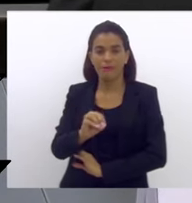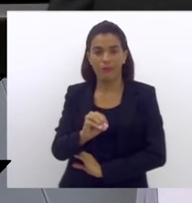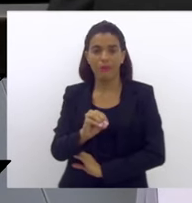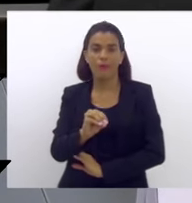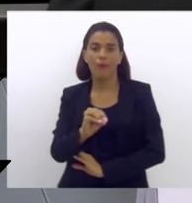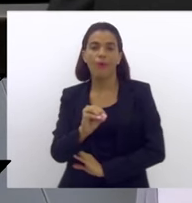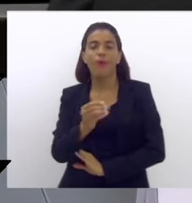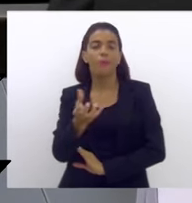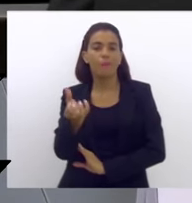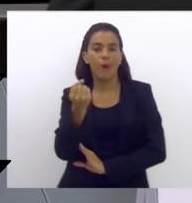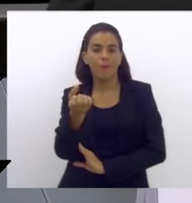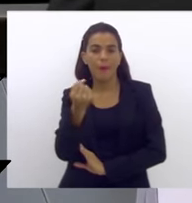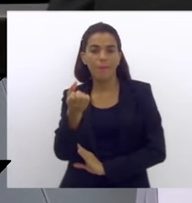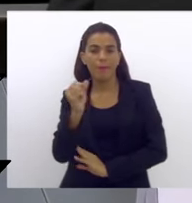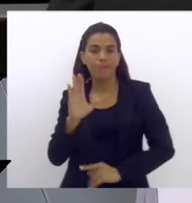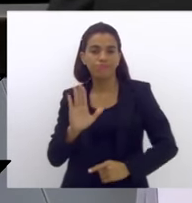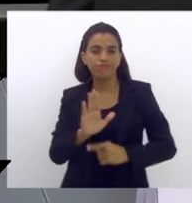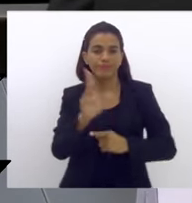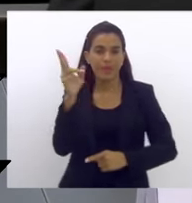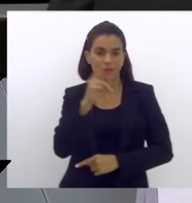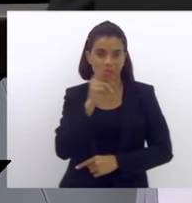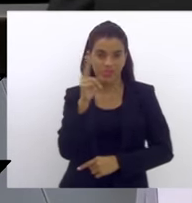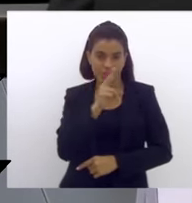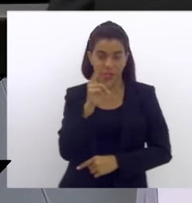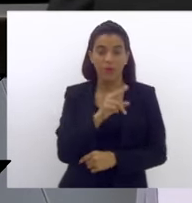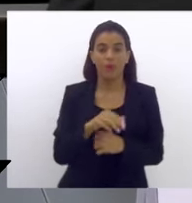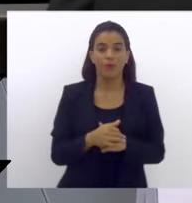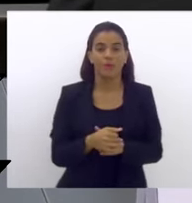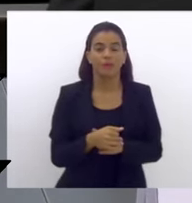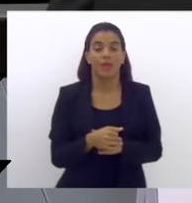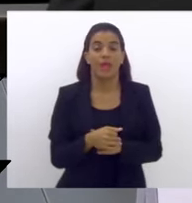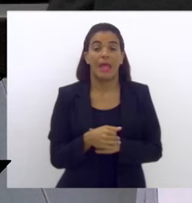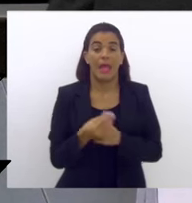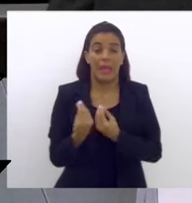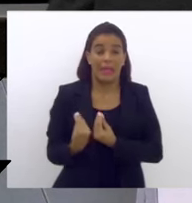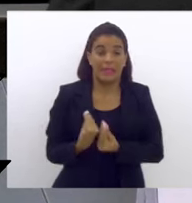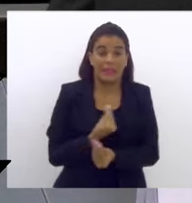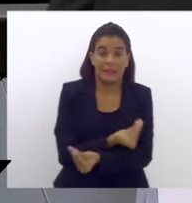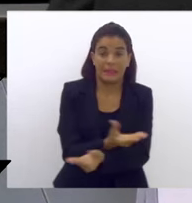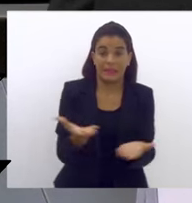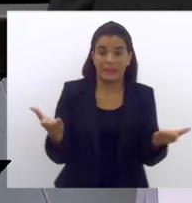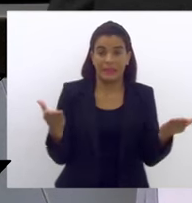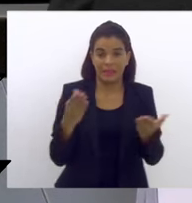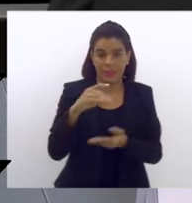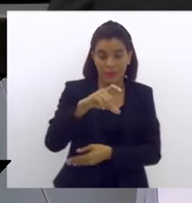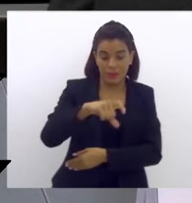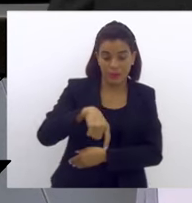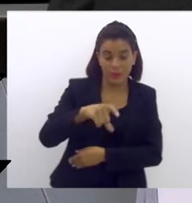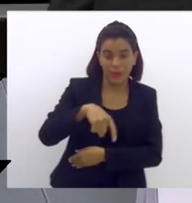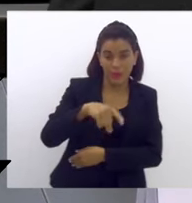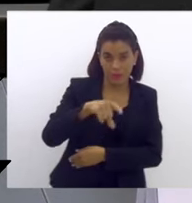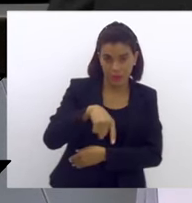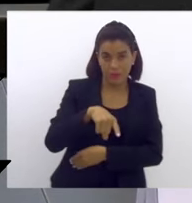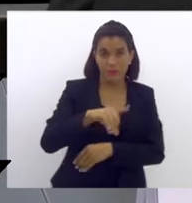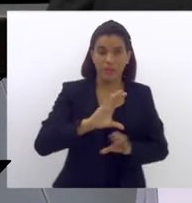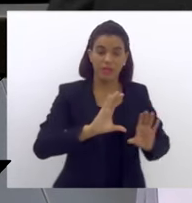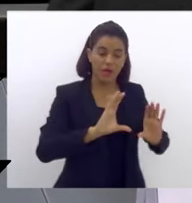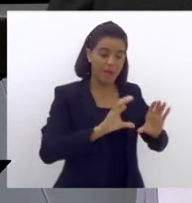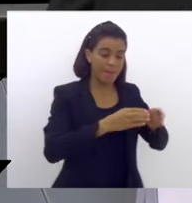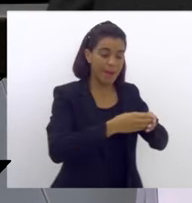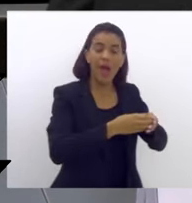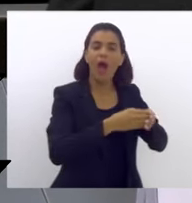deixar claro deputado Carlos a entrega dos cartões estavam se dando em sede de escolas